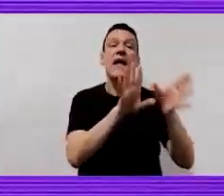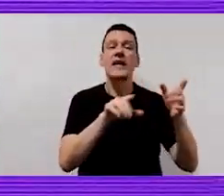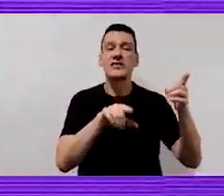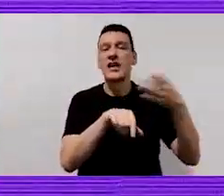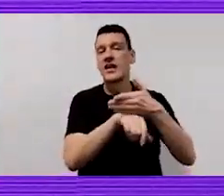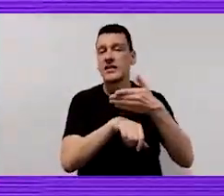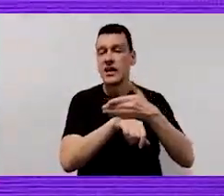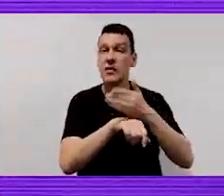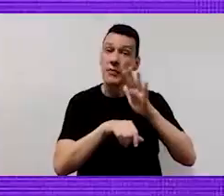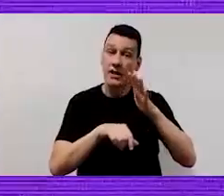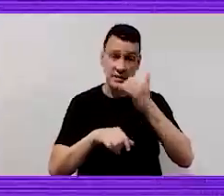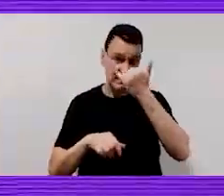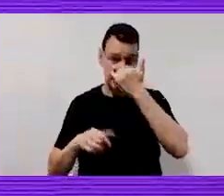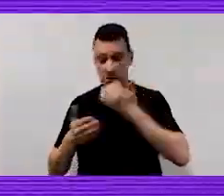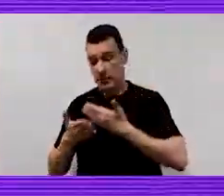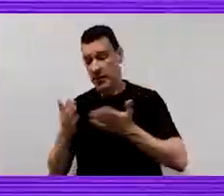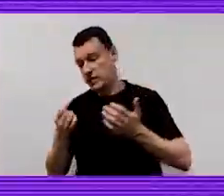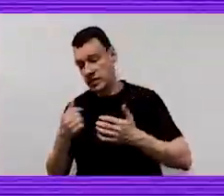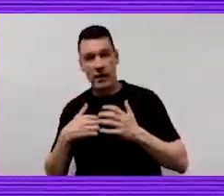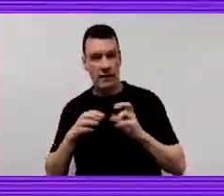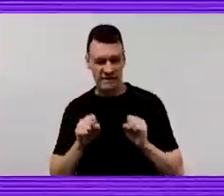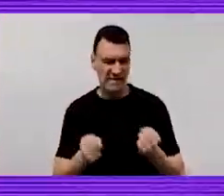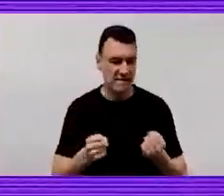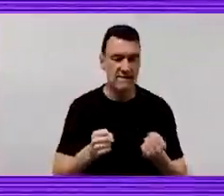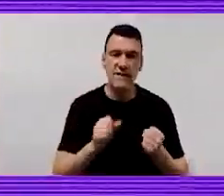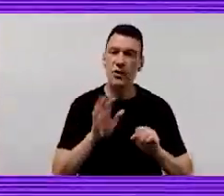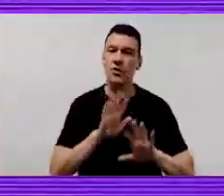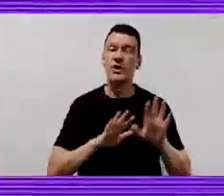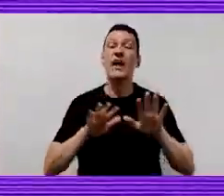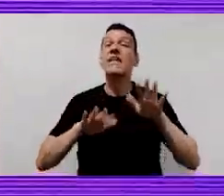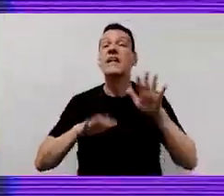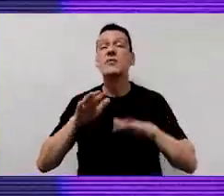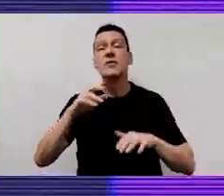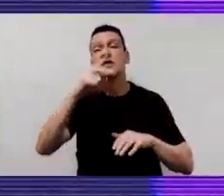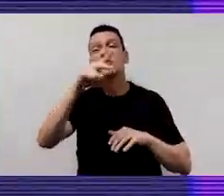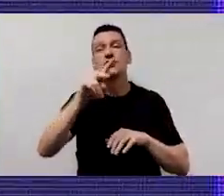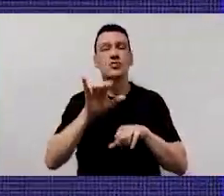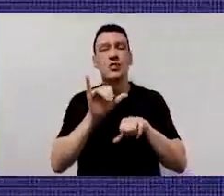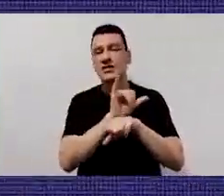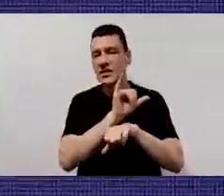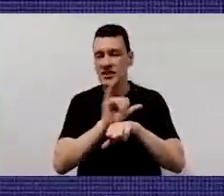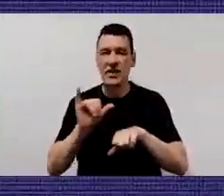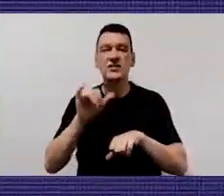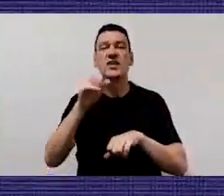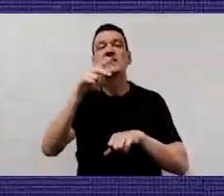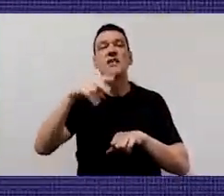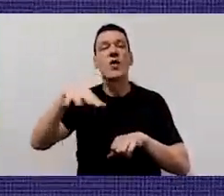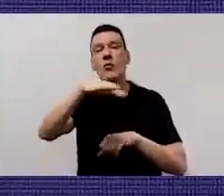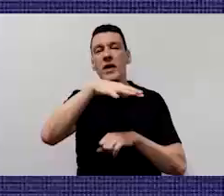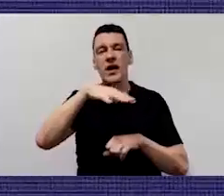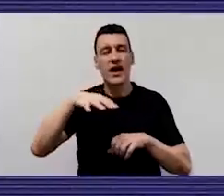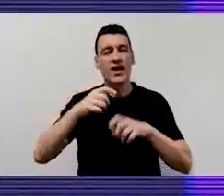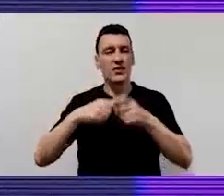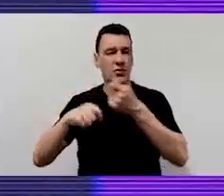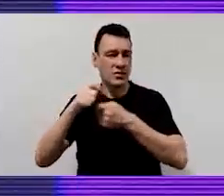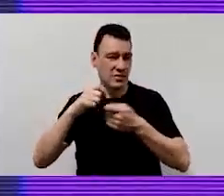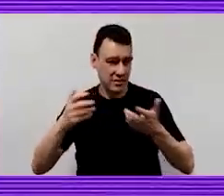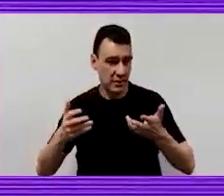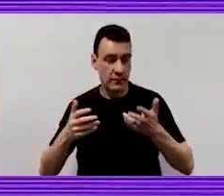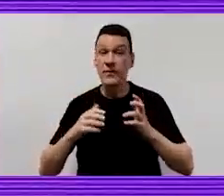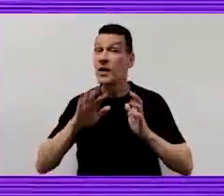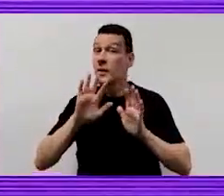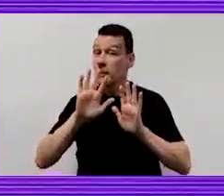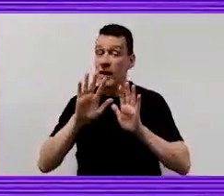de como você tem sua estratégia, o mercado que você atua e o seu público. A boa notícia é,